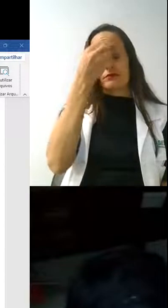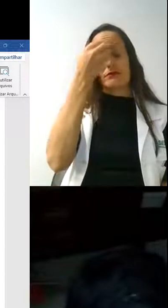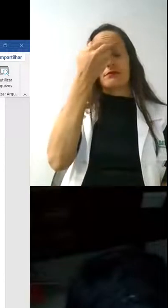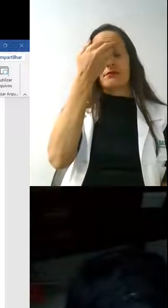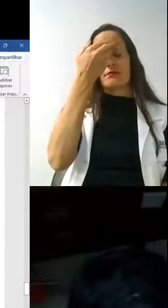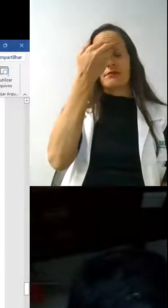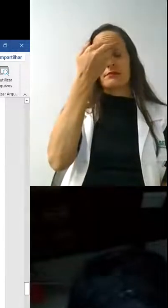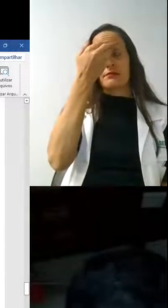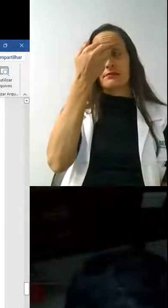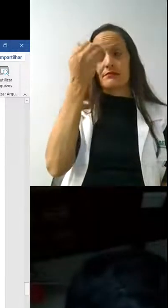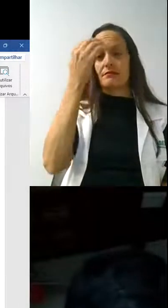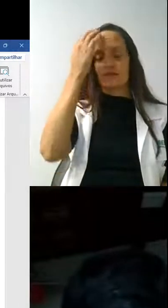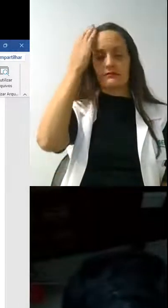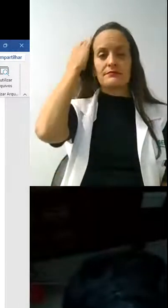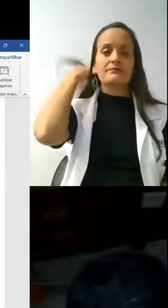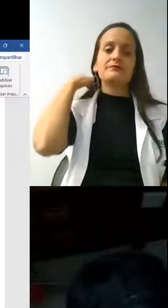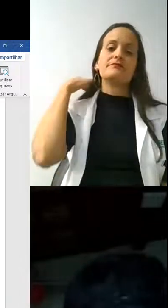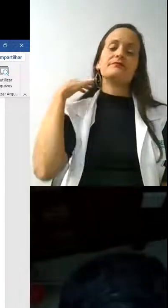0,08.